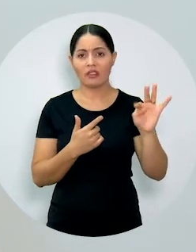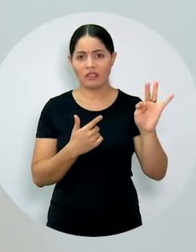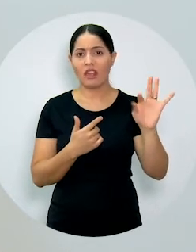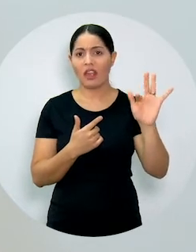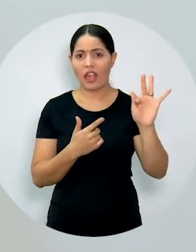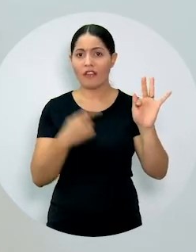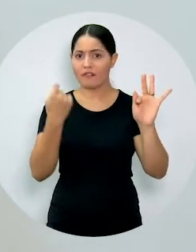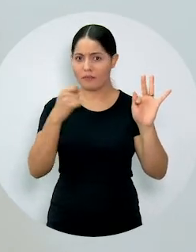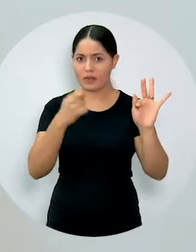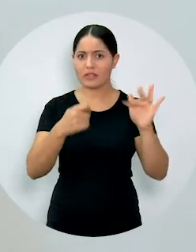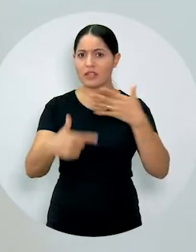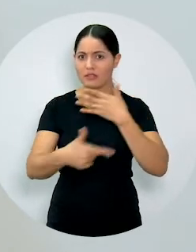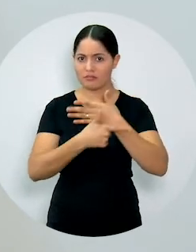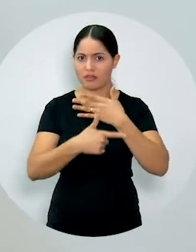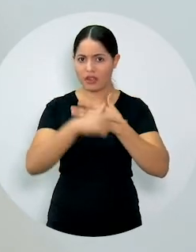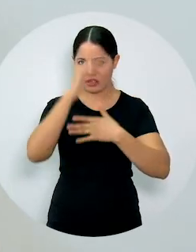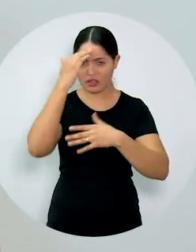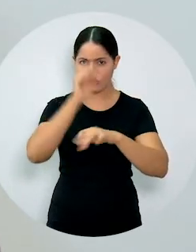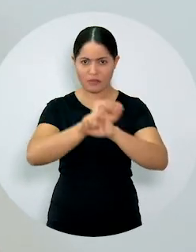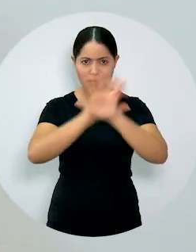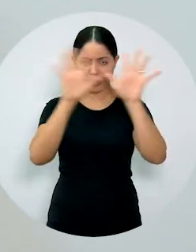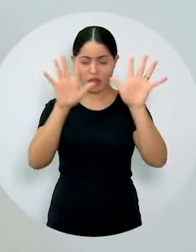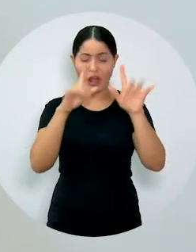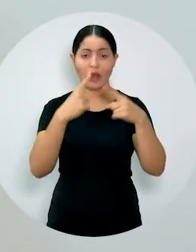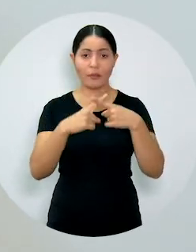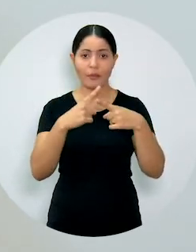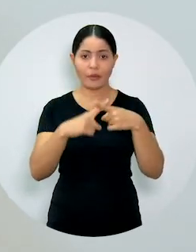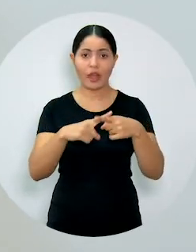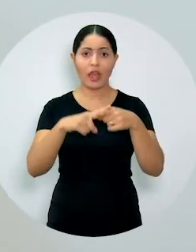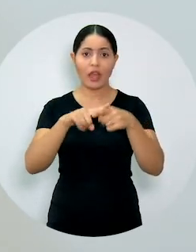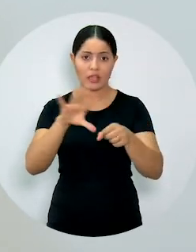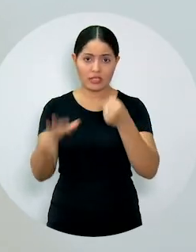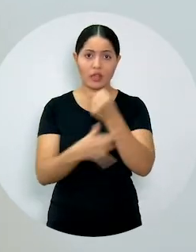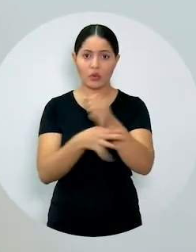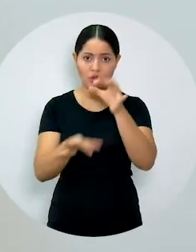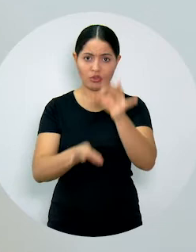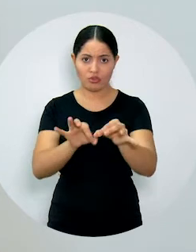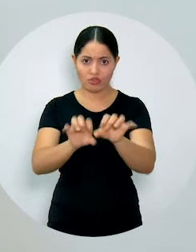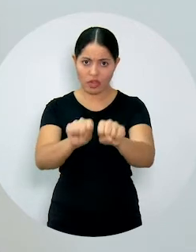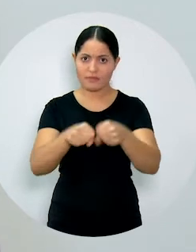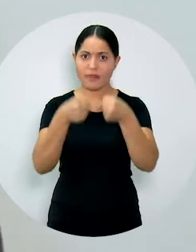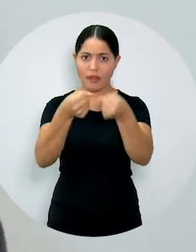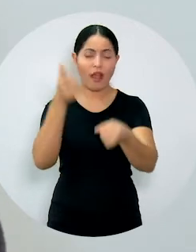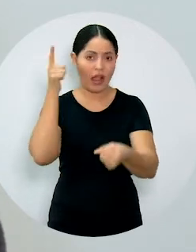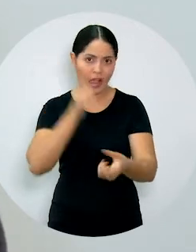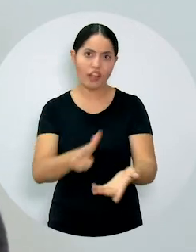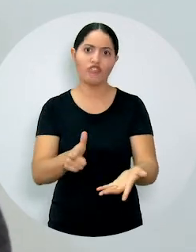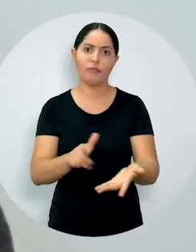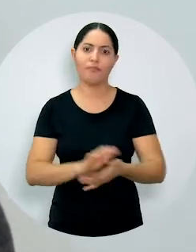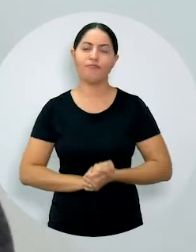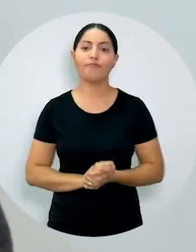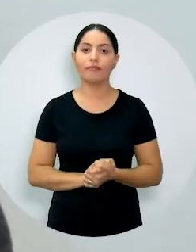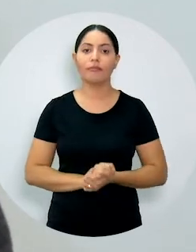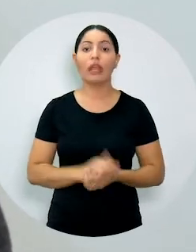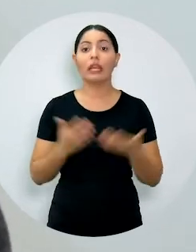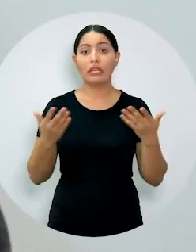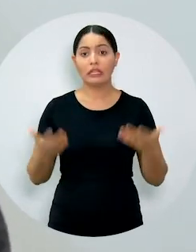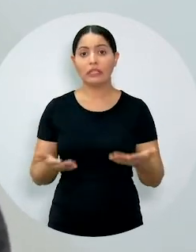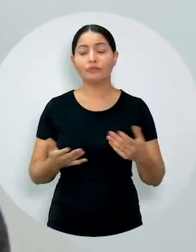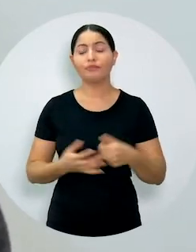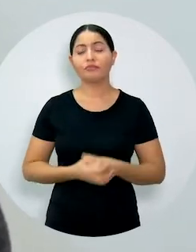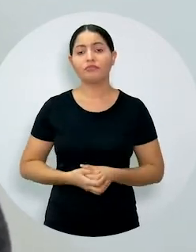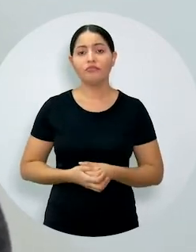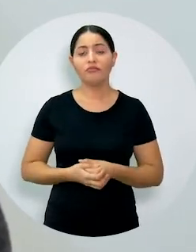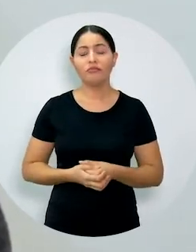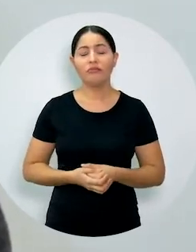também papel importante, de ser um papel de garantidor da segurança jurídica no país. Ou seja, em